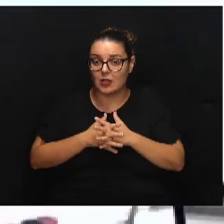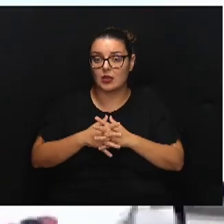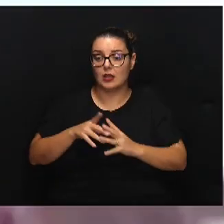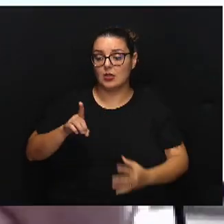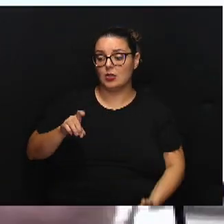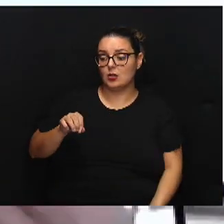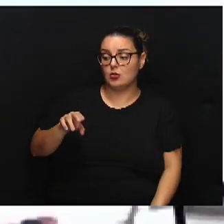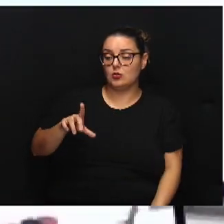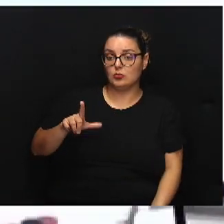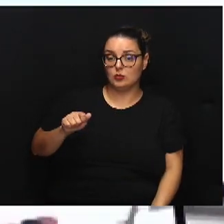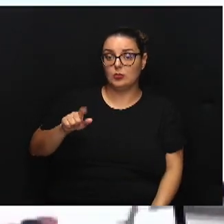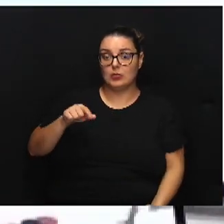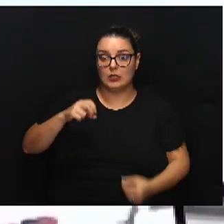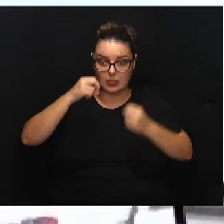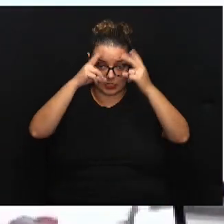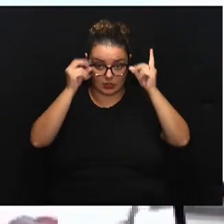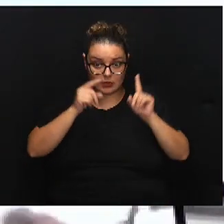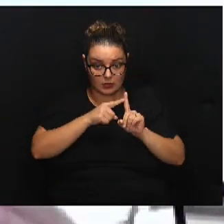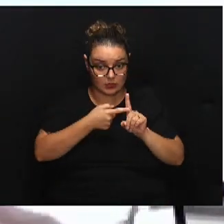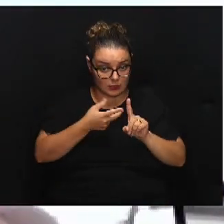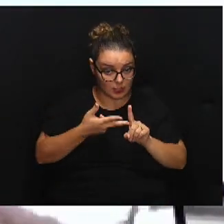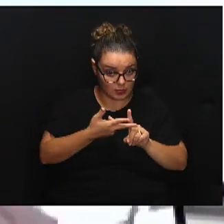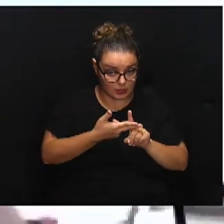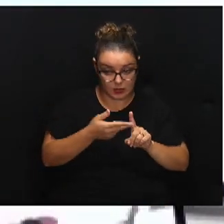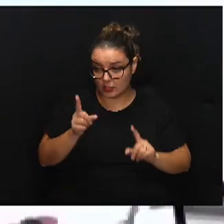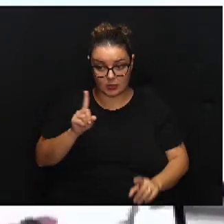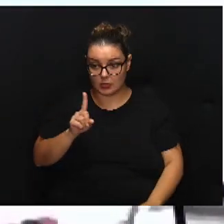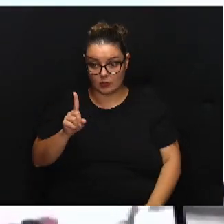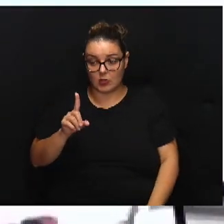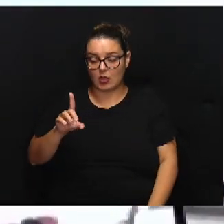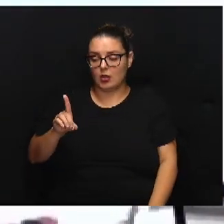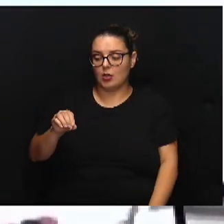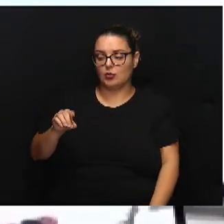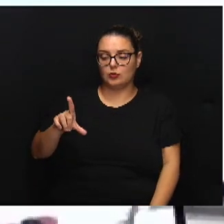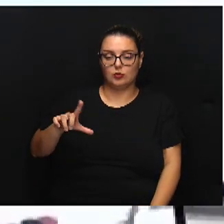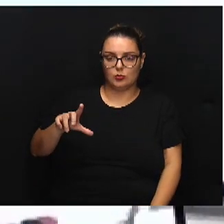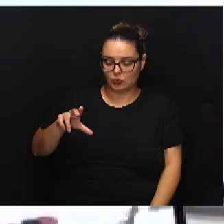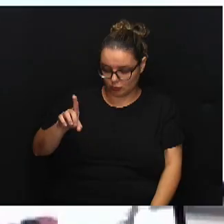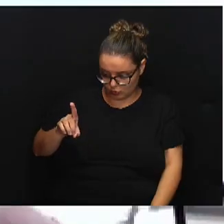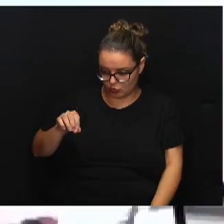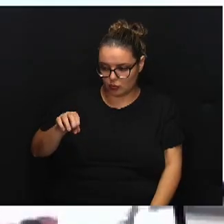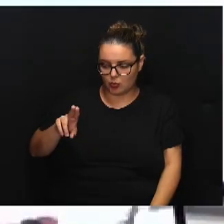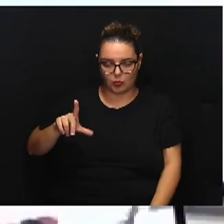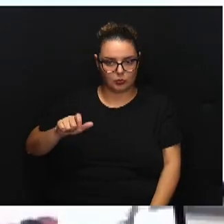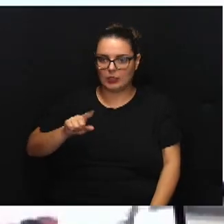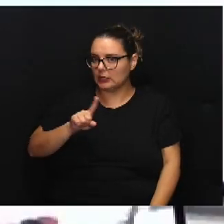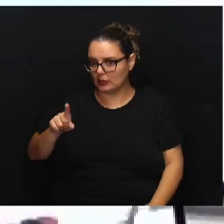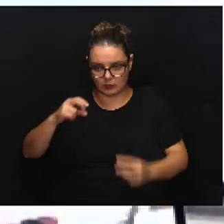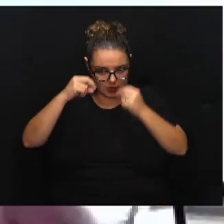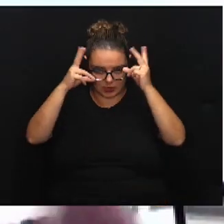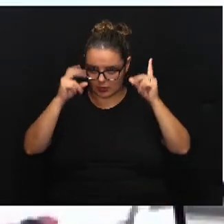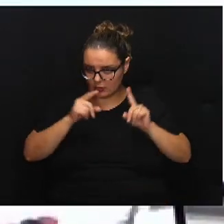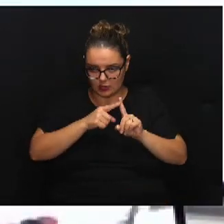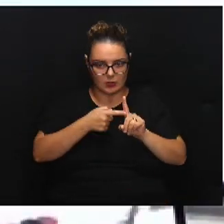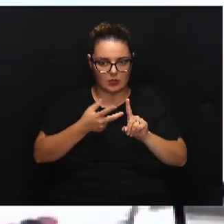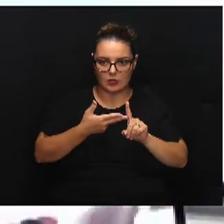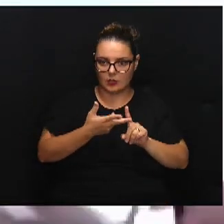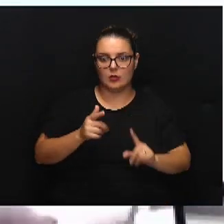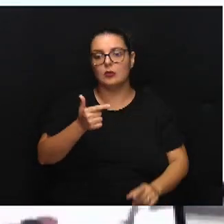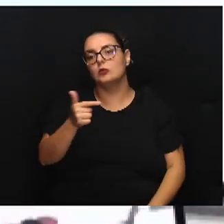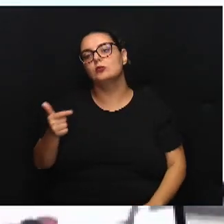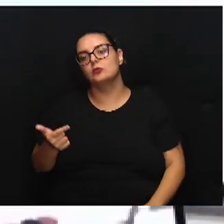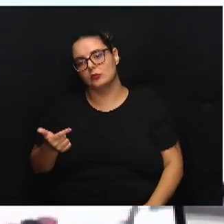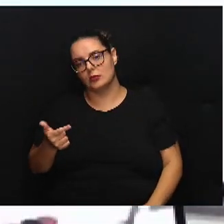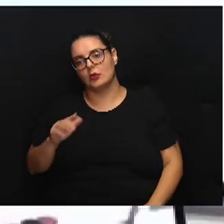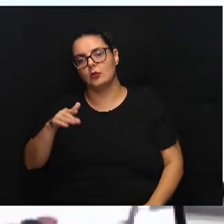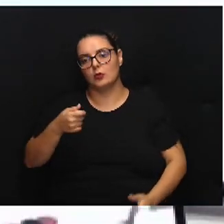doula é a enfermeira obstétrica. Não, a doula não é enfermeira obstétrica, ela não tem. Quando ela cumpre